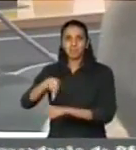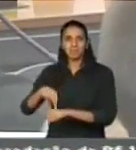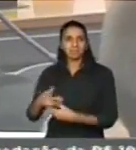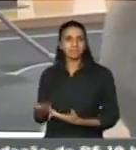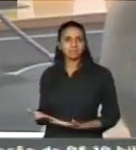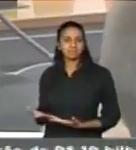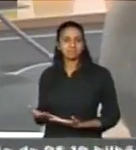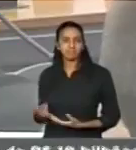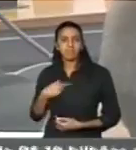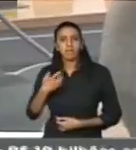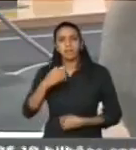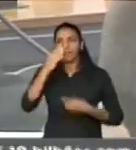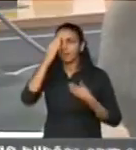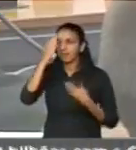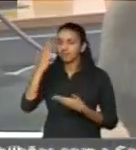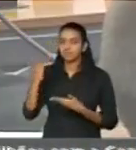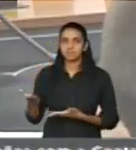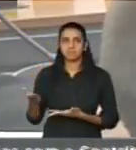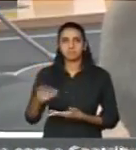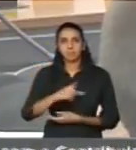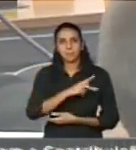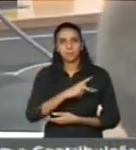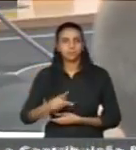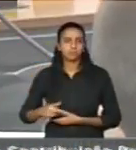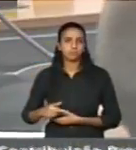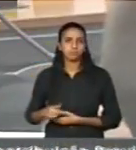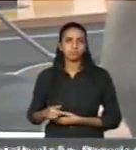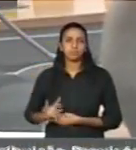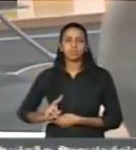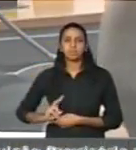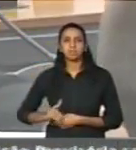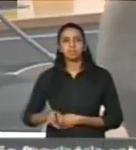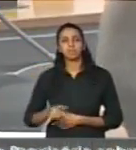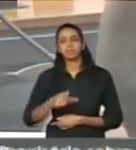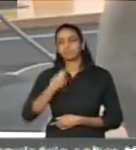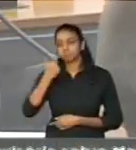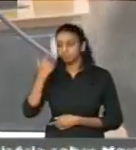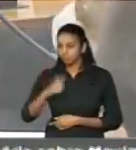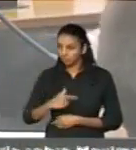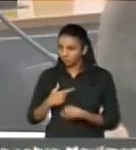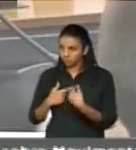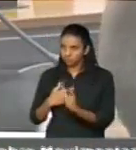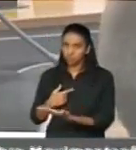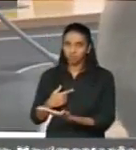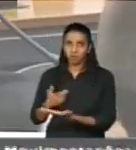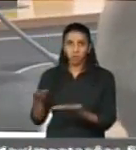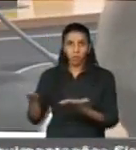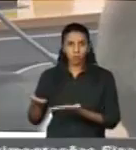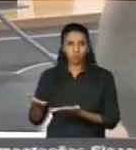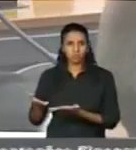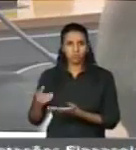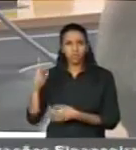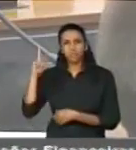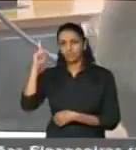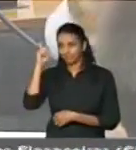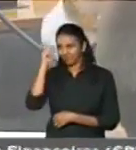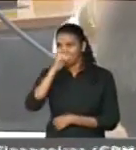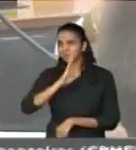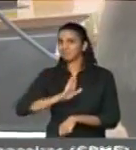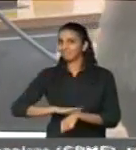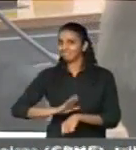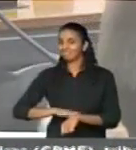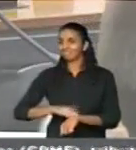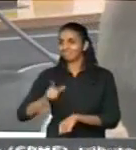senhora presidente, a oportunidade. E reiterar, senhor ministro, que Vossa Excelência, nesse momento tão difícil, nessa